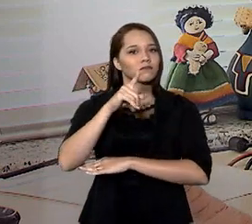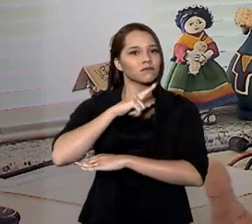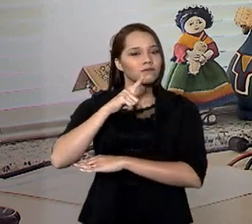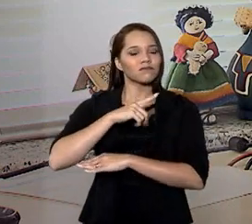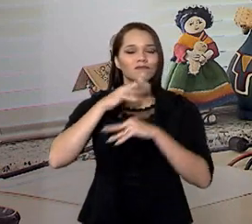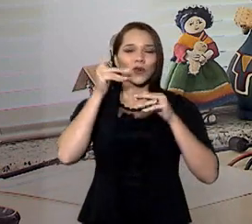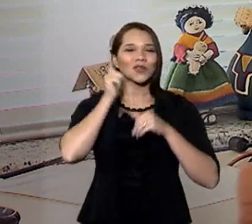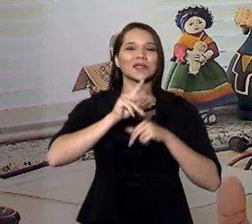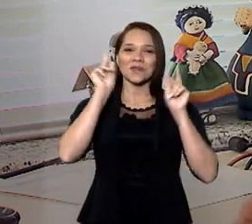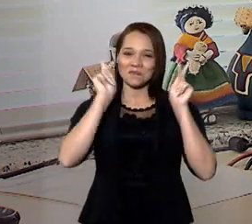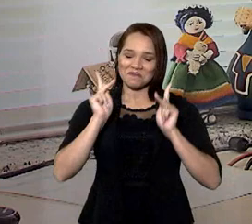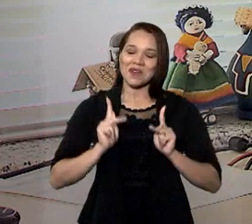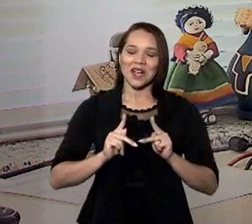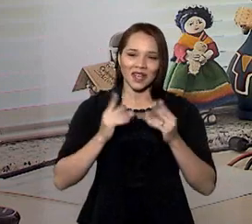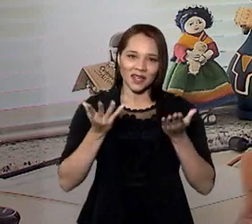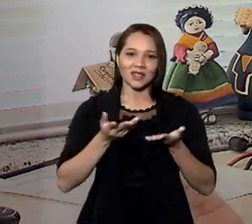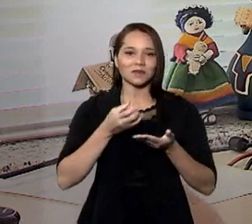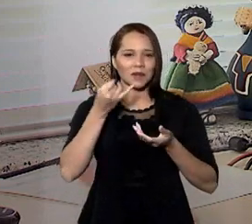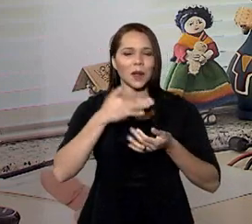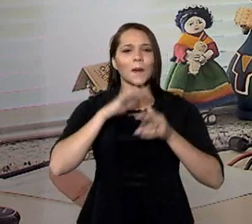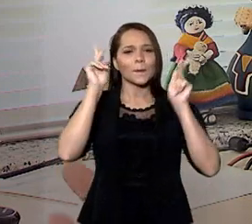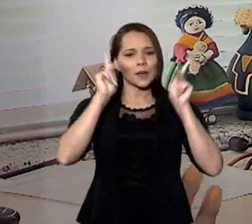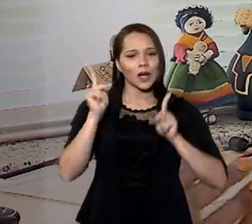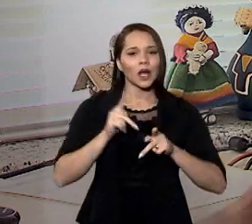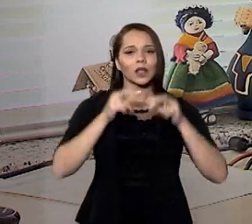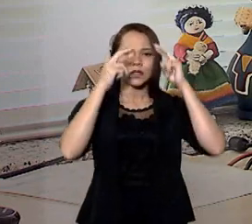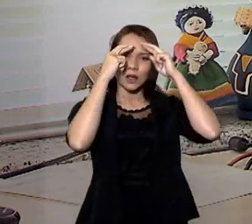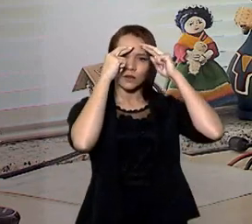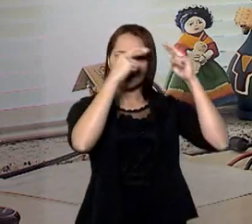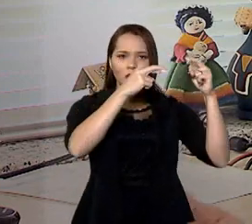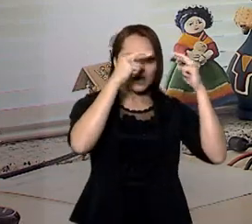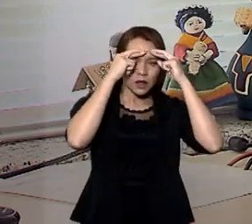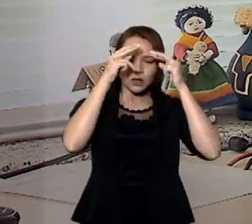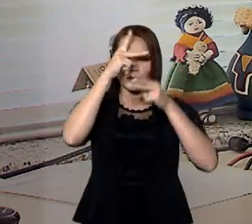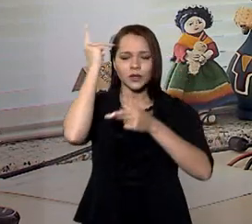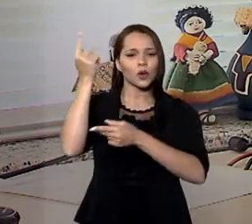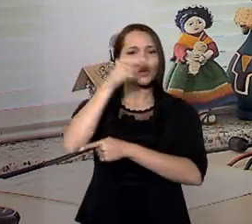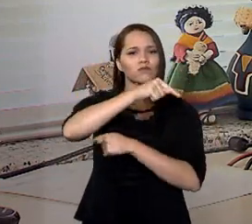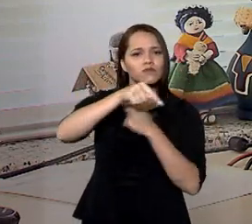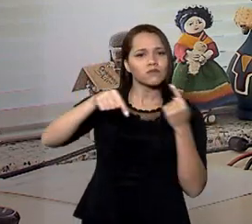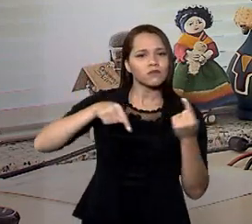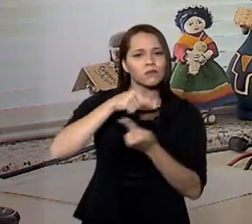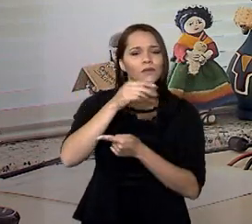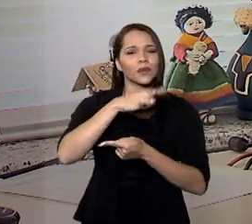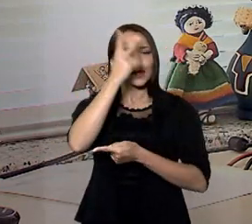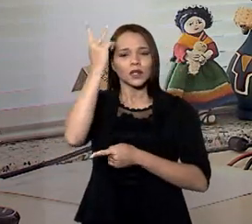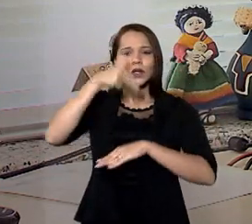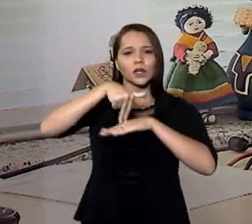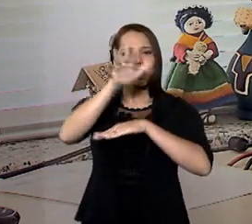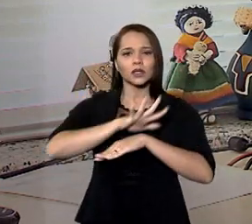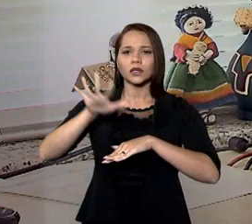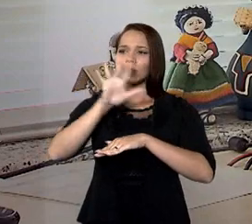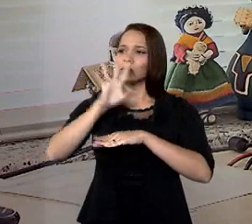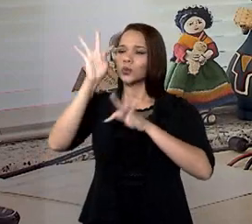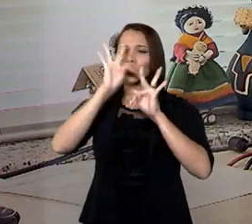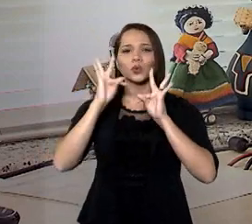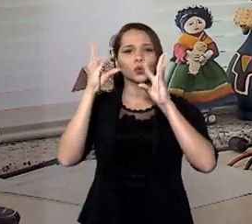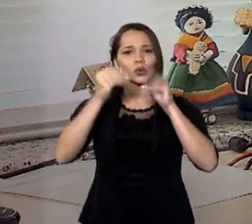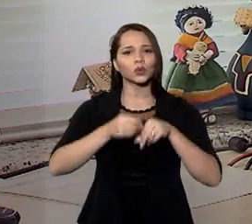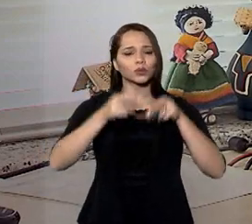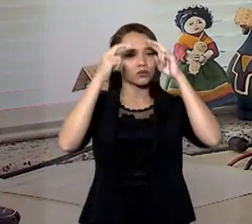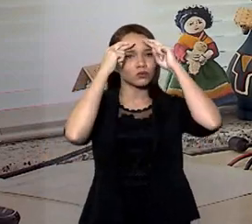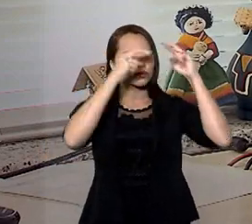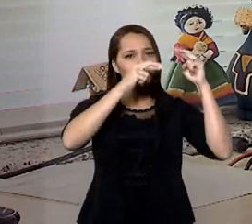paz da digamos assim a paz eu respeito entre todas as pessoas entre todas as nações então é